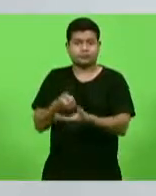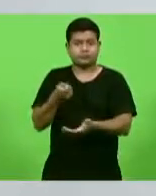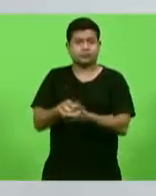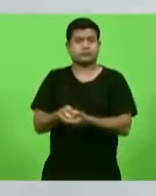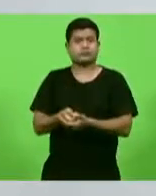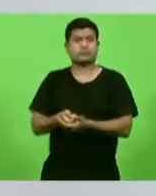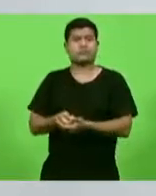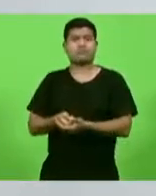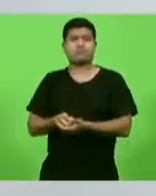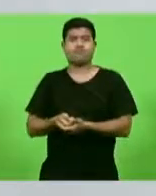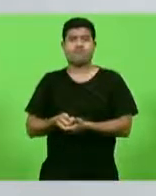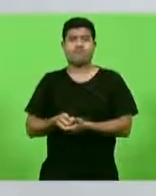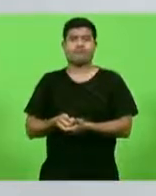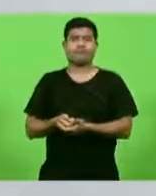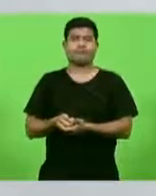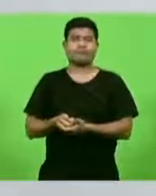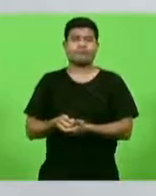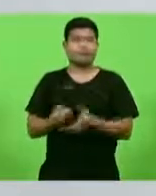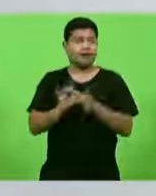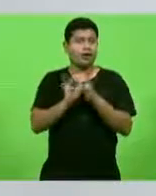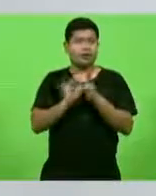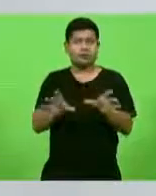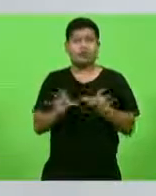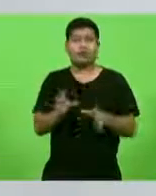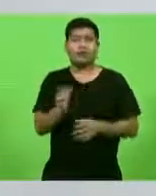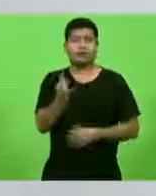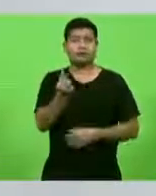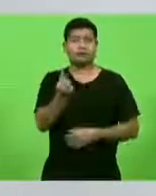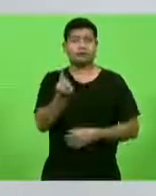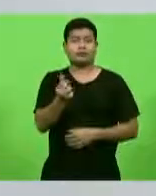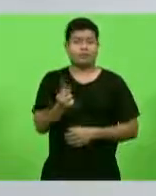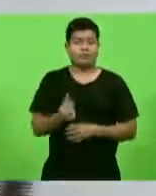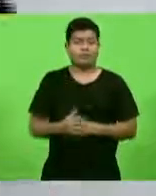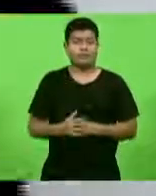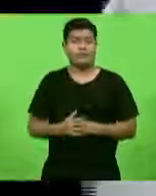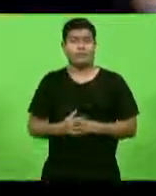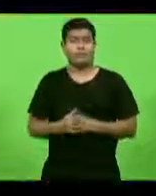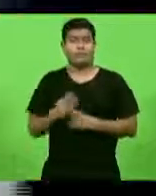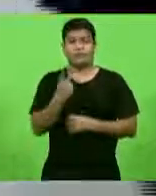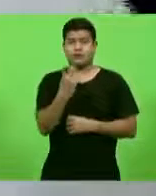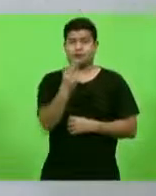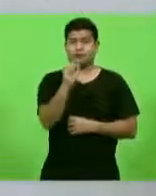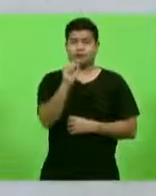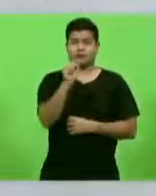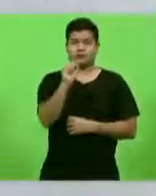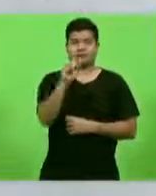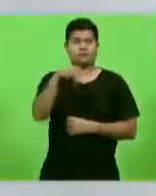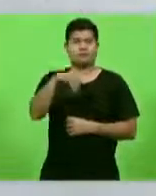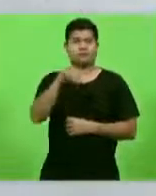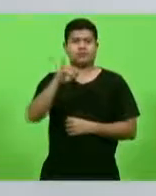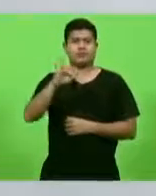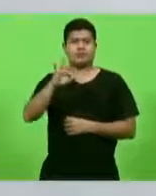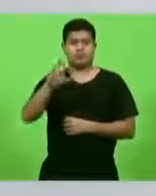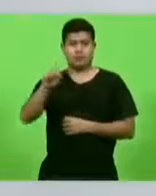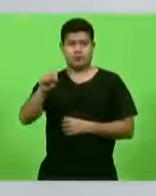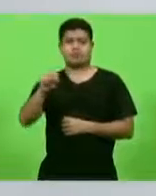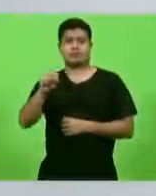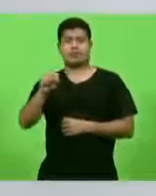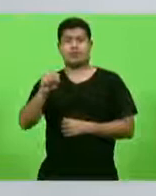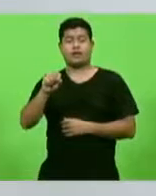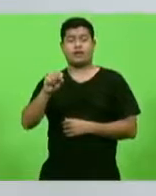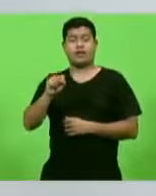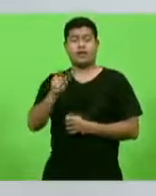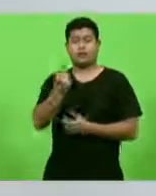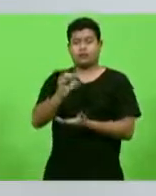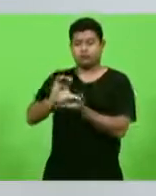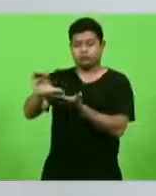cobrando a liberação desses recursos. Esses 28 milhões destinados ao Centro de